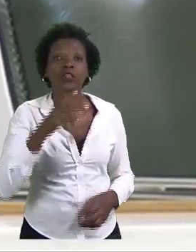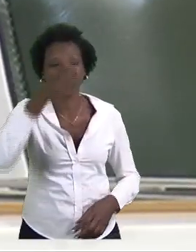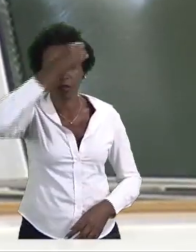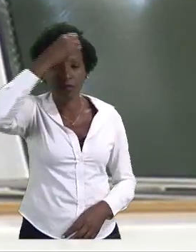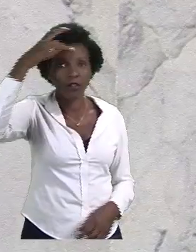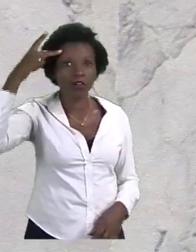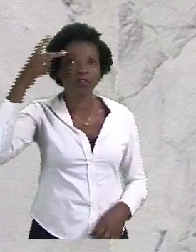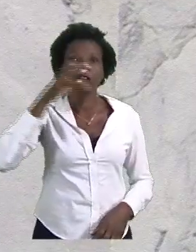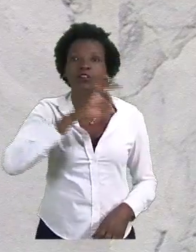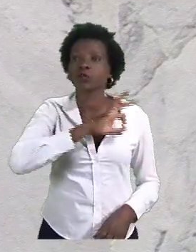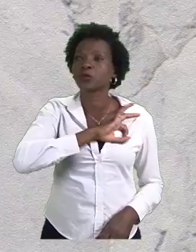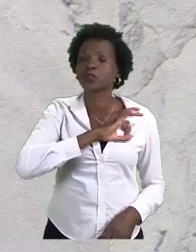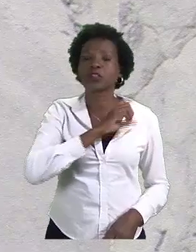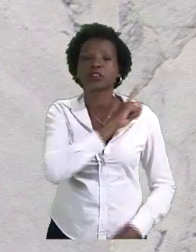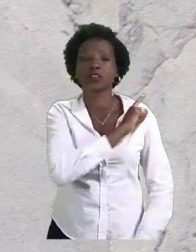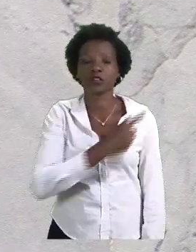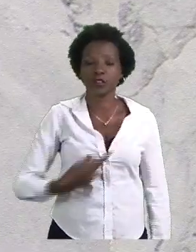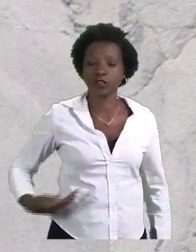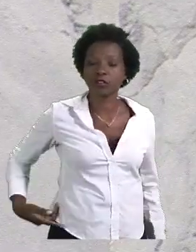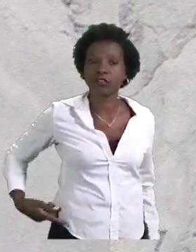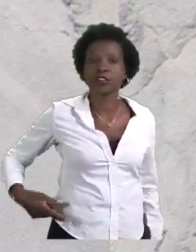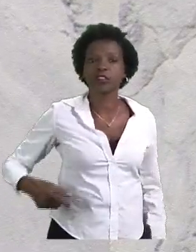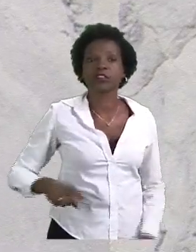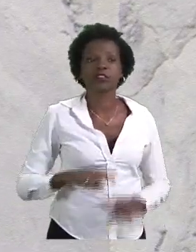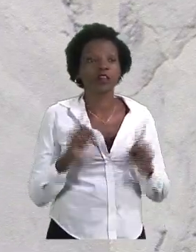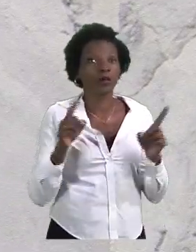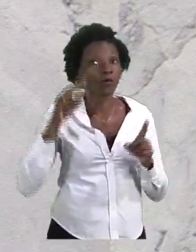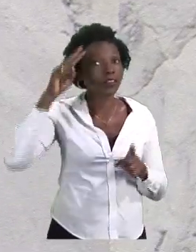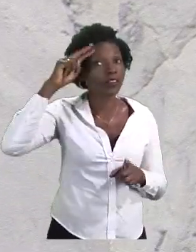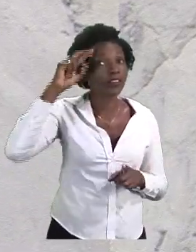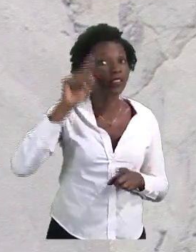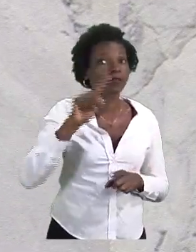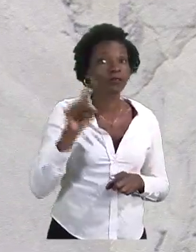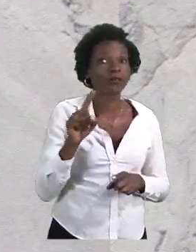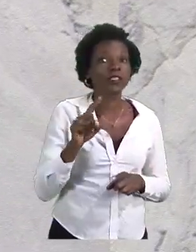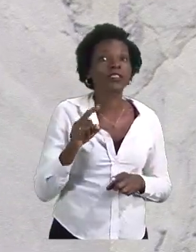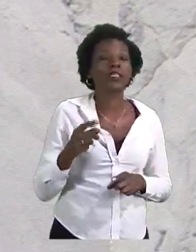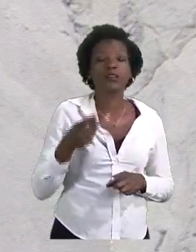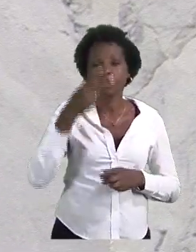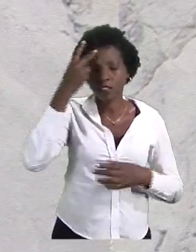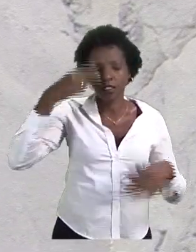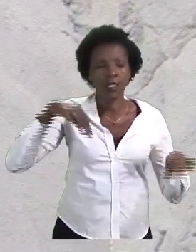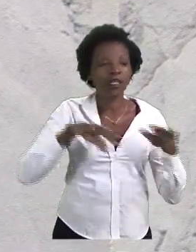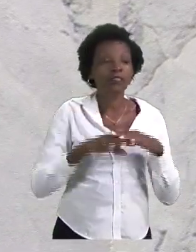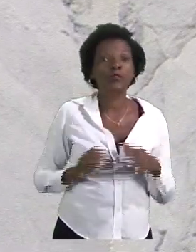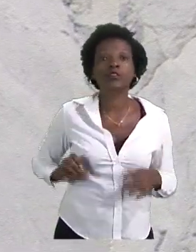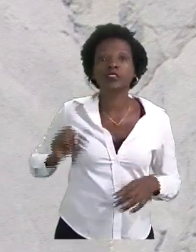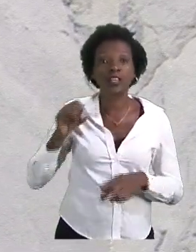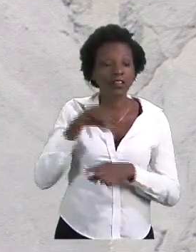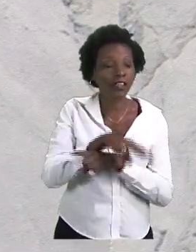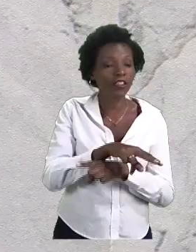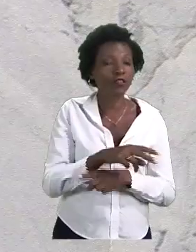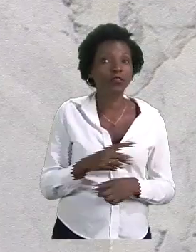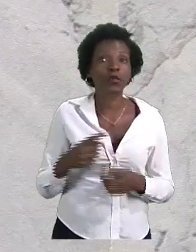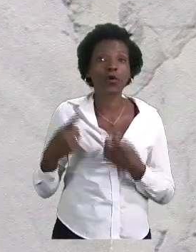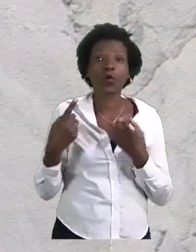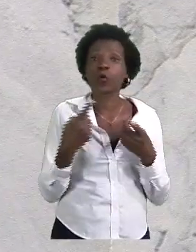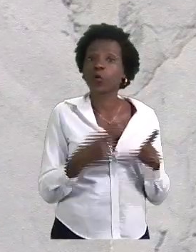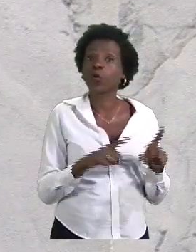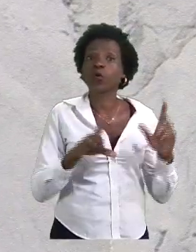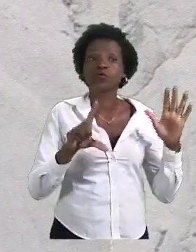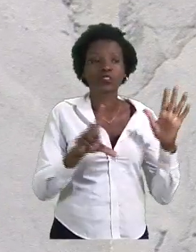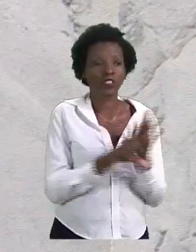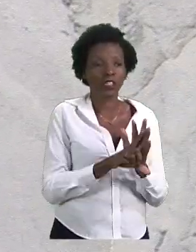o governador, o partido, mas ninguém lembra que essas pessoas invadiram o local contra a ordem, rejeitaram a fiscalização